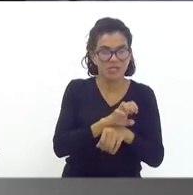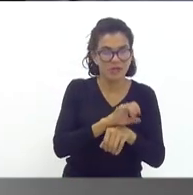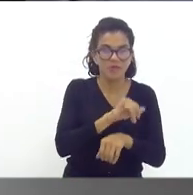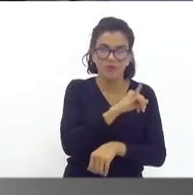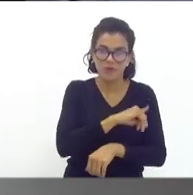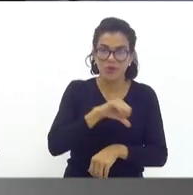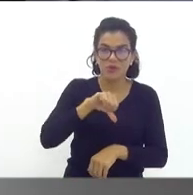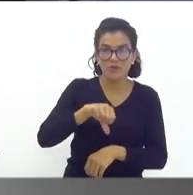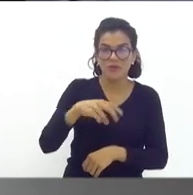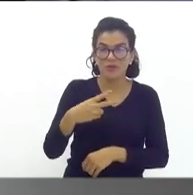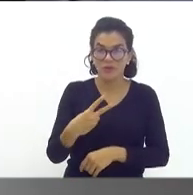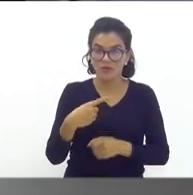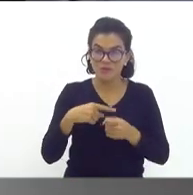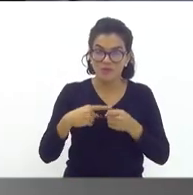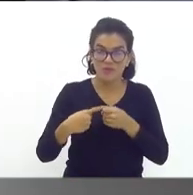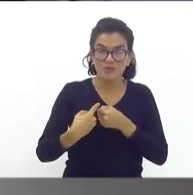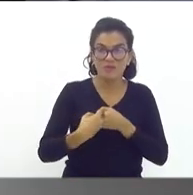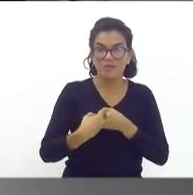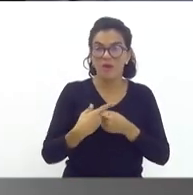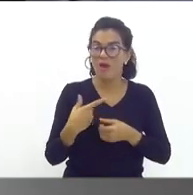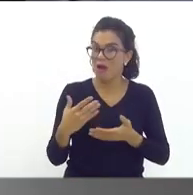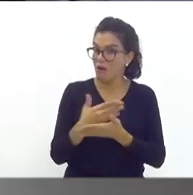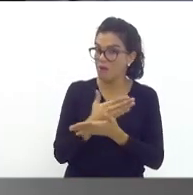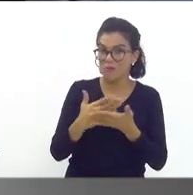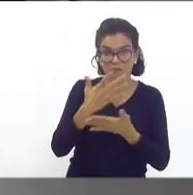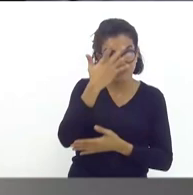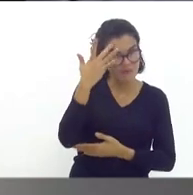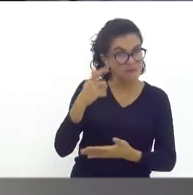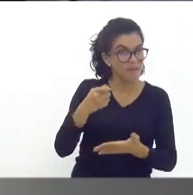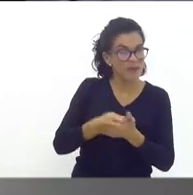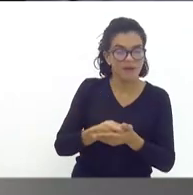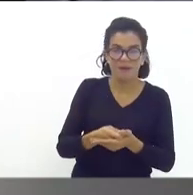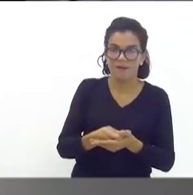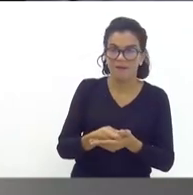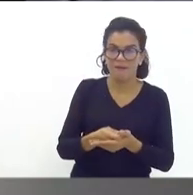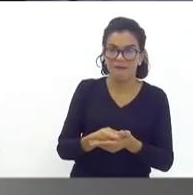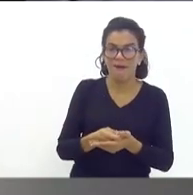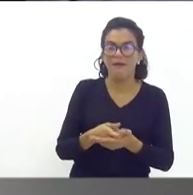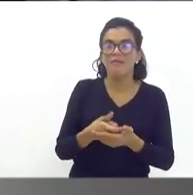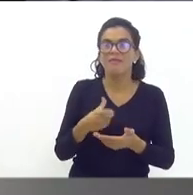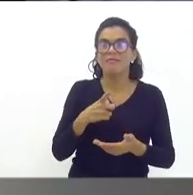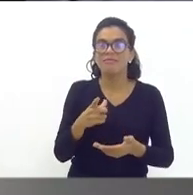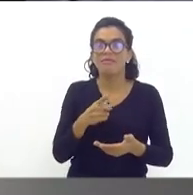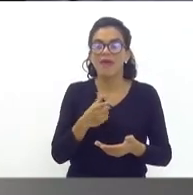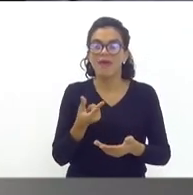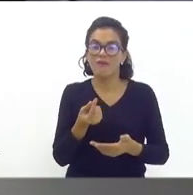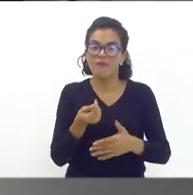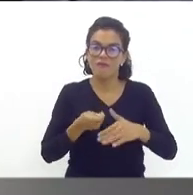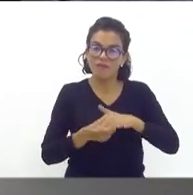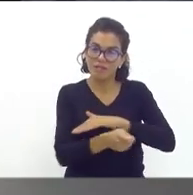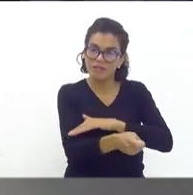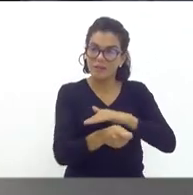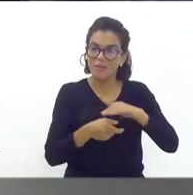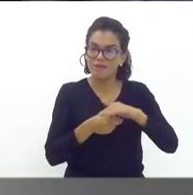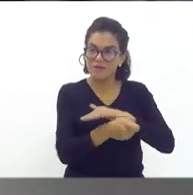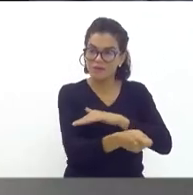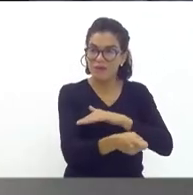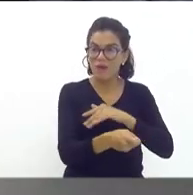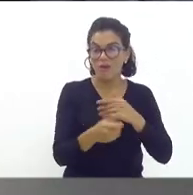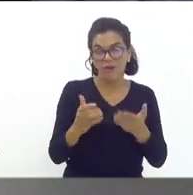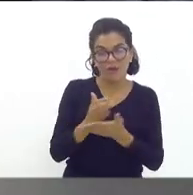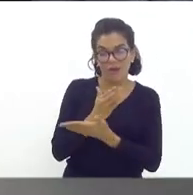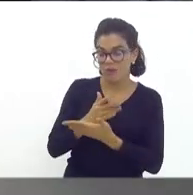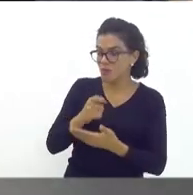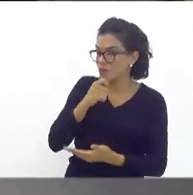de 92 municípios tem pessoas alguém vai pagar por eles hoje a gente vai no financiamento faz o financiamento é mais caro porque porque alguns não pagam